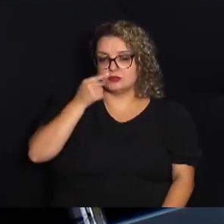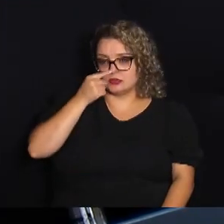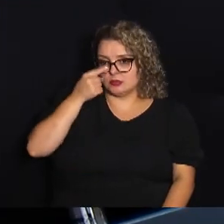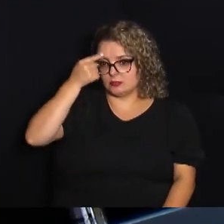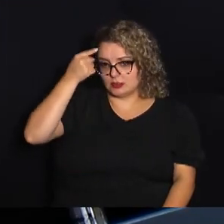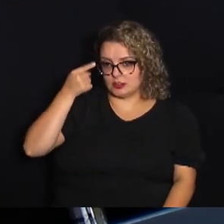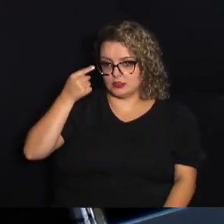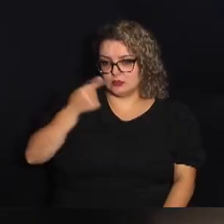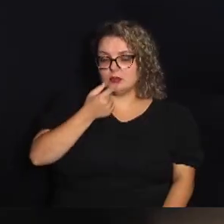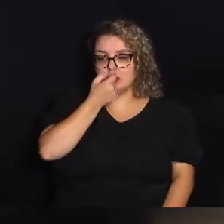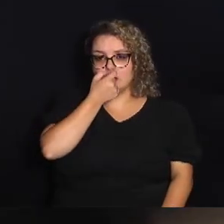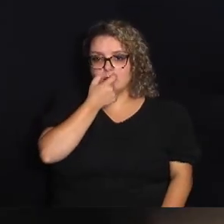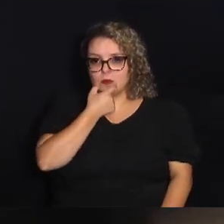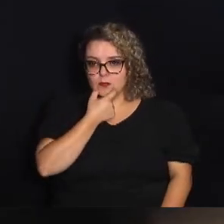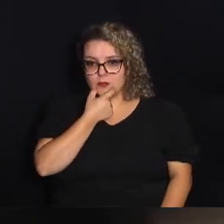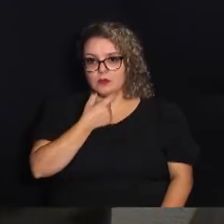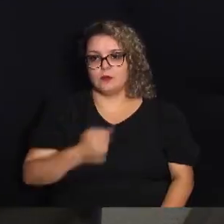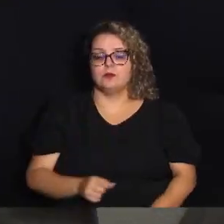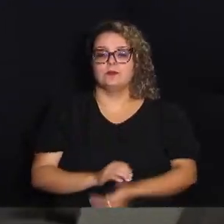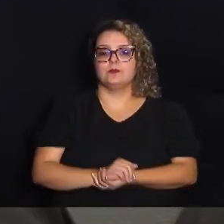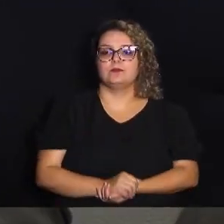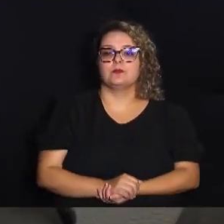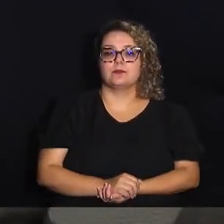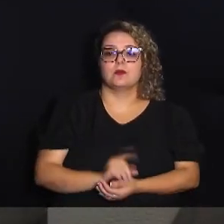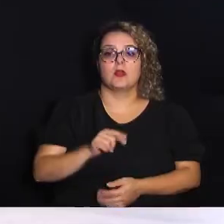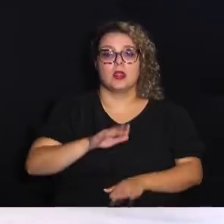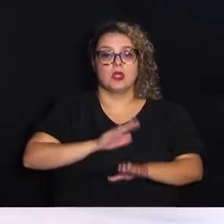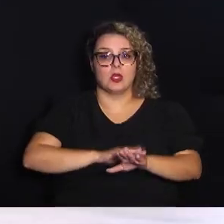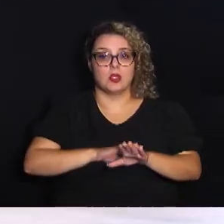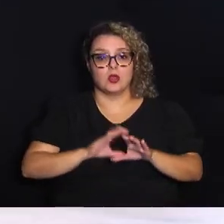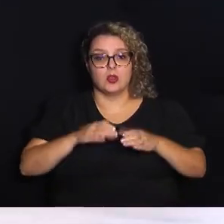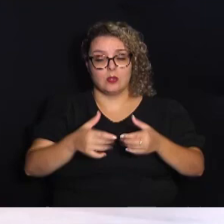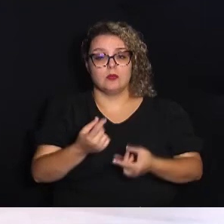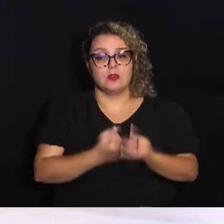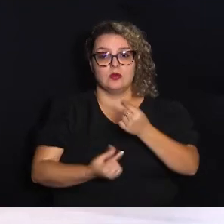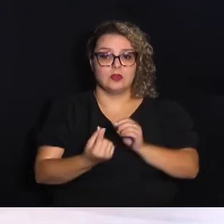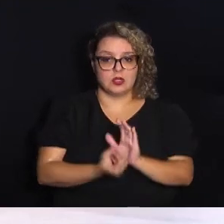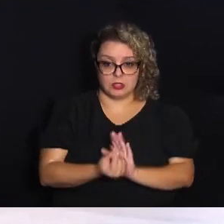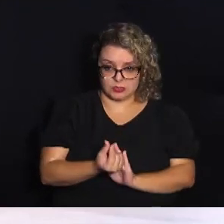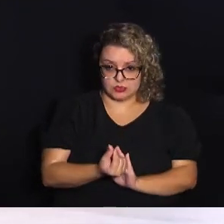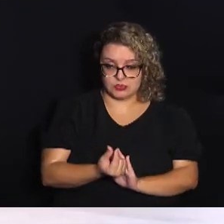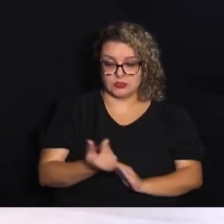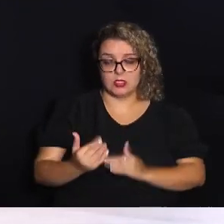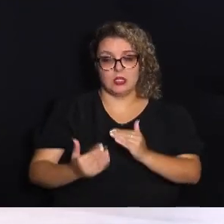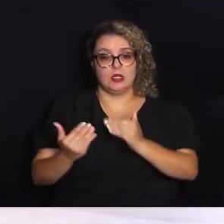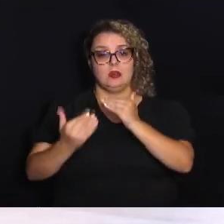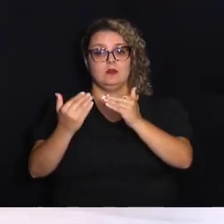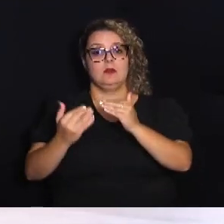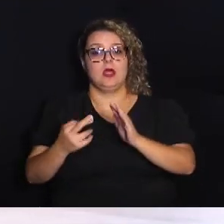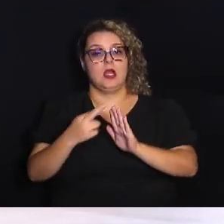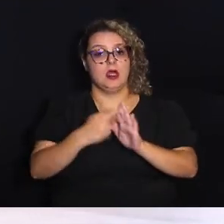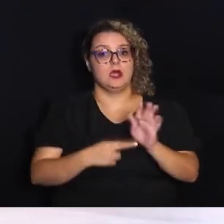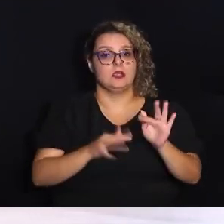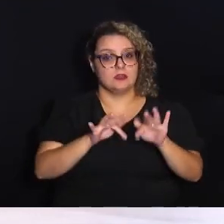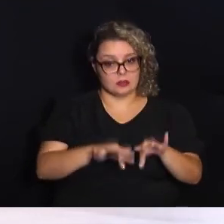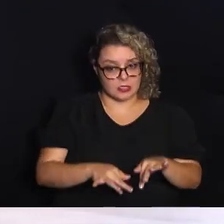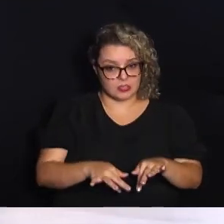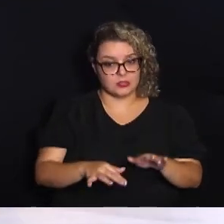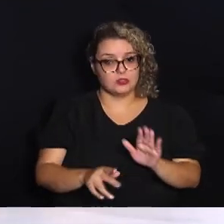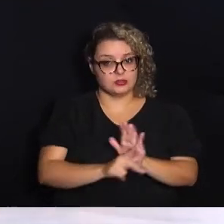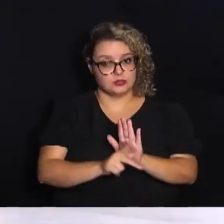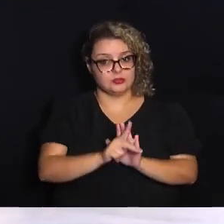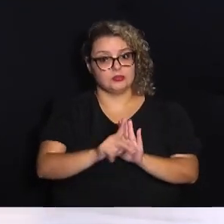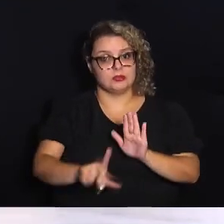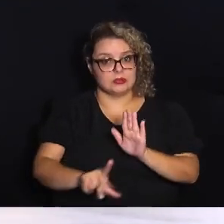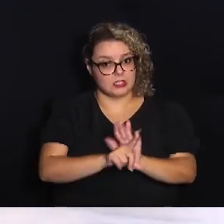Fernando Mendes Paola Miguel e marron Cunha compete a comissão de Finanças e orçamento elaborar a